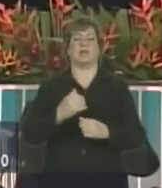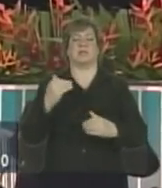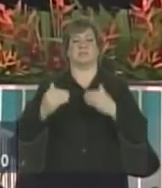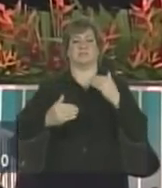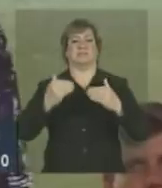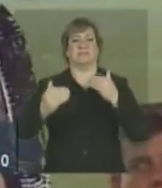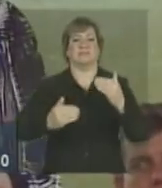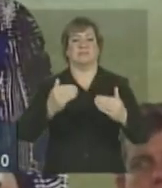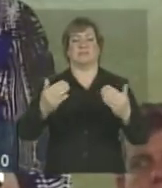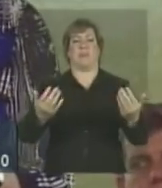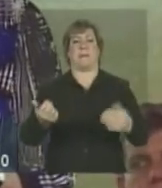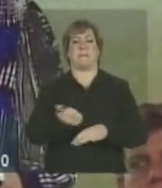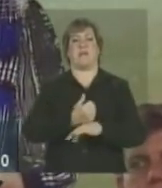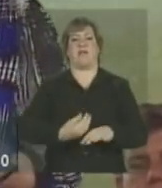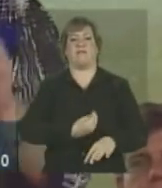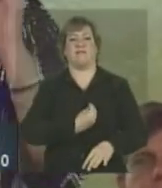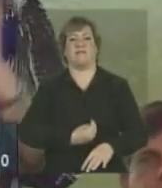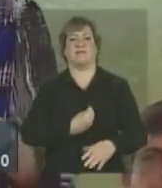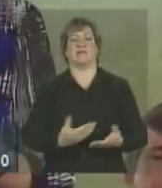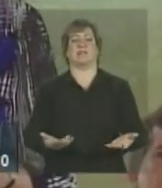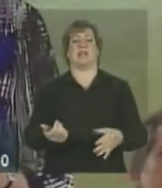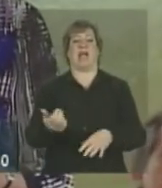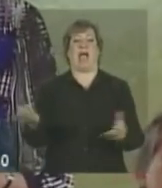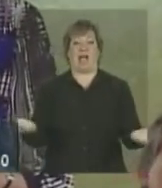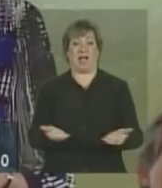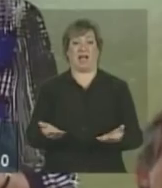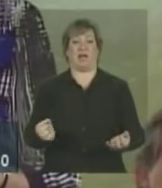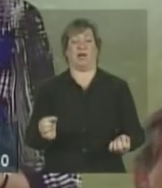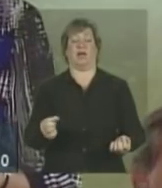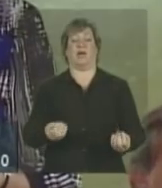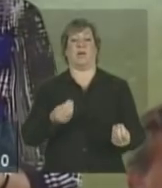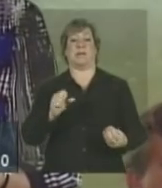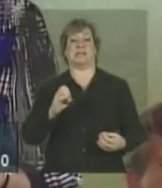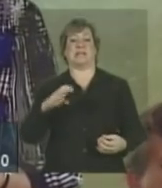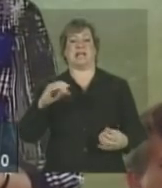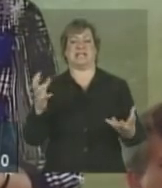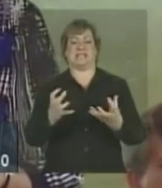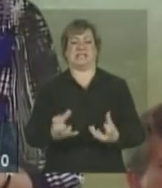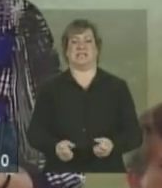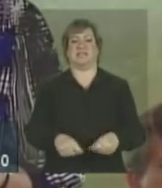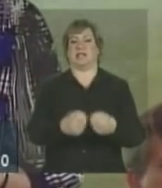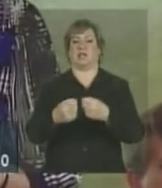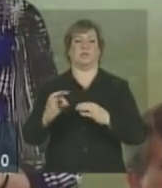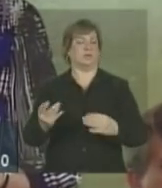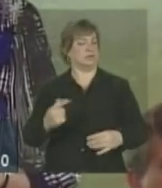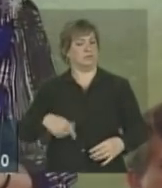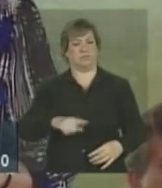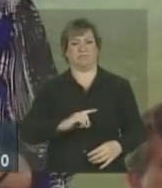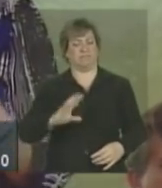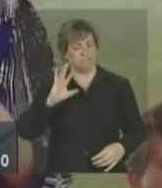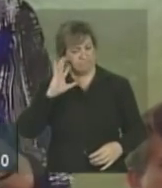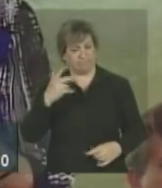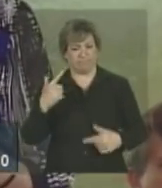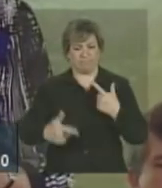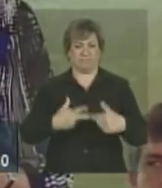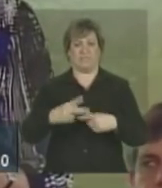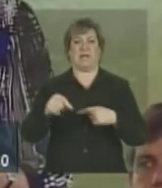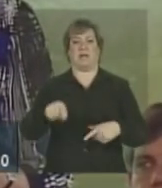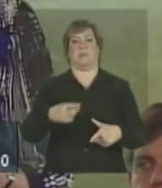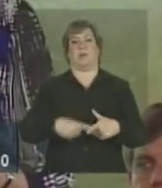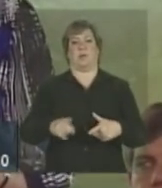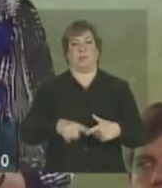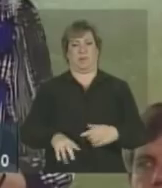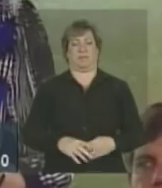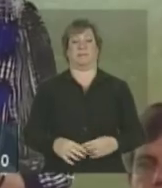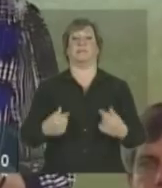de melhoria de vida, de condições de sobrevivência no semiárido nordestino. Queria